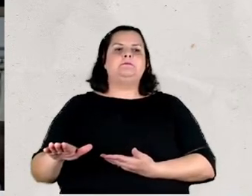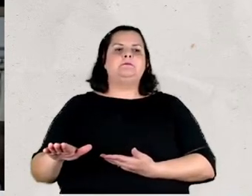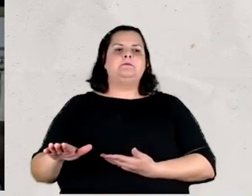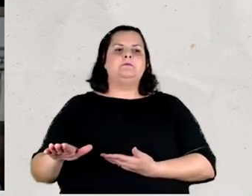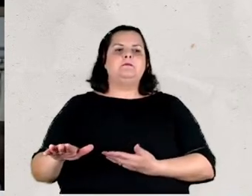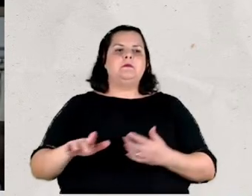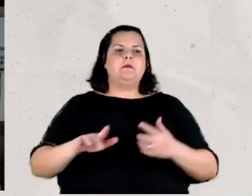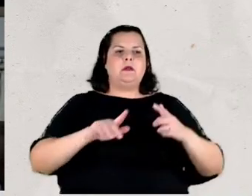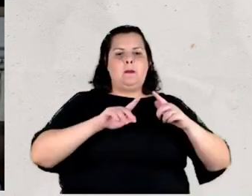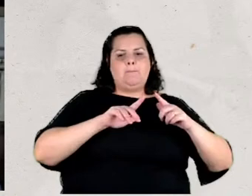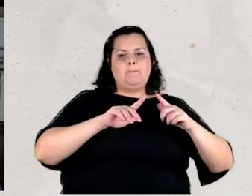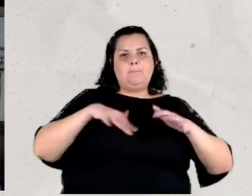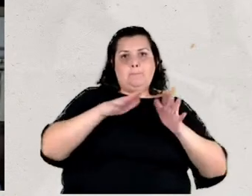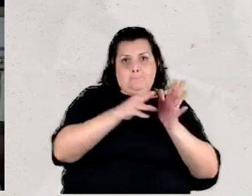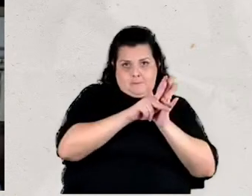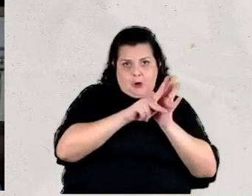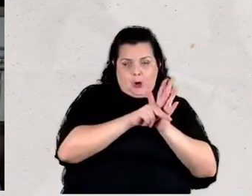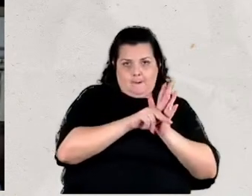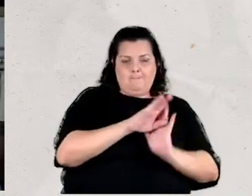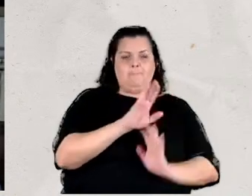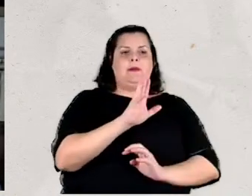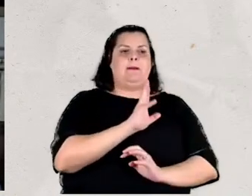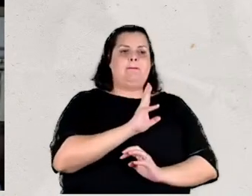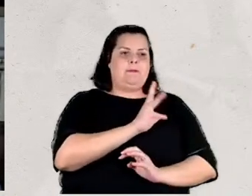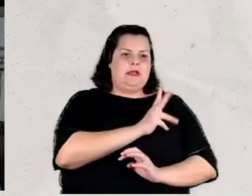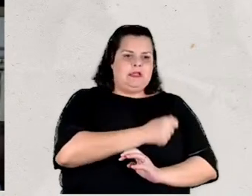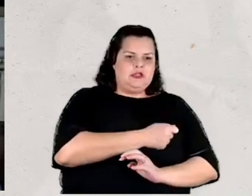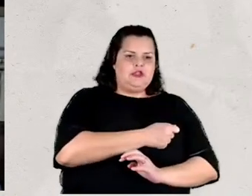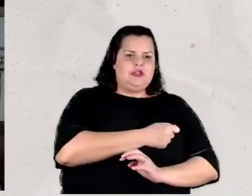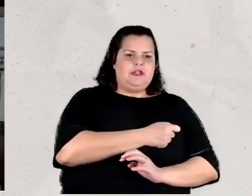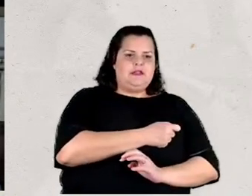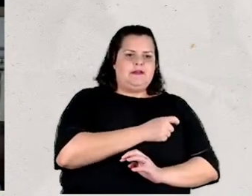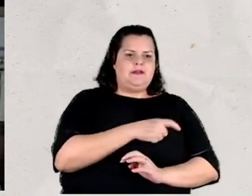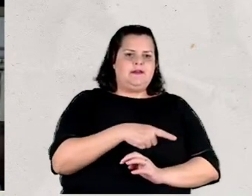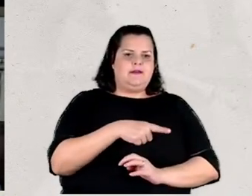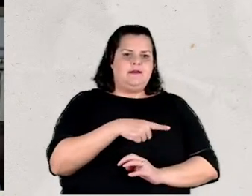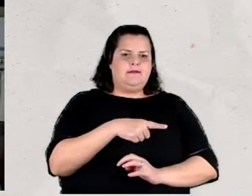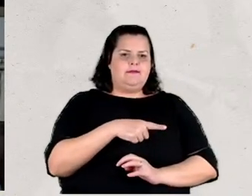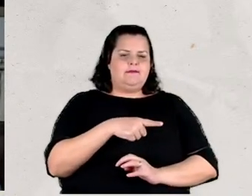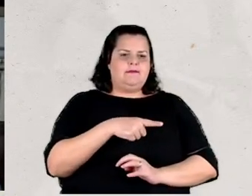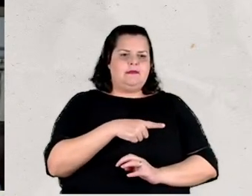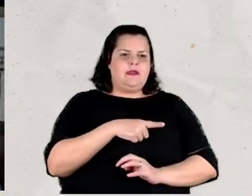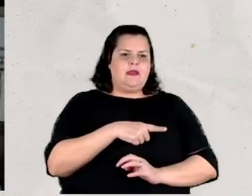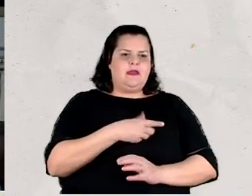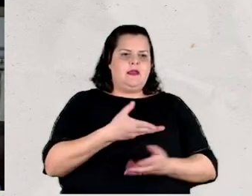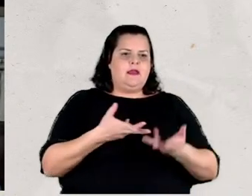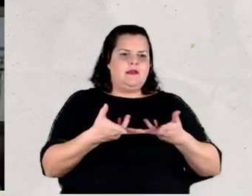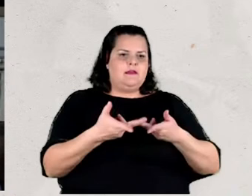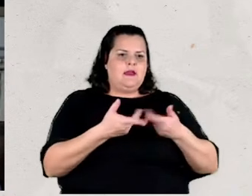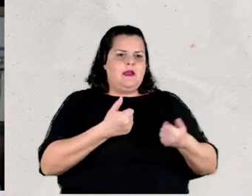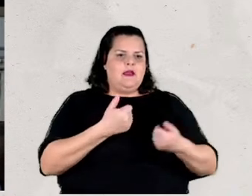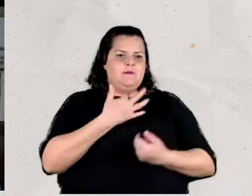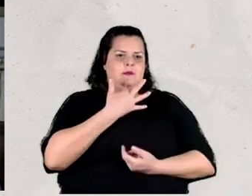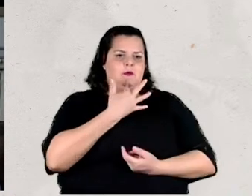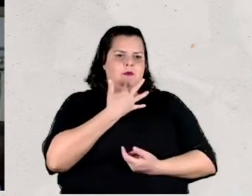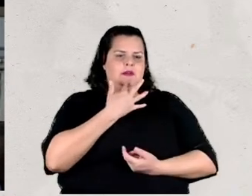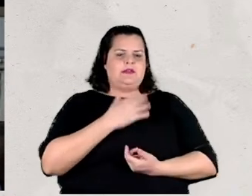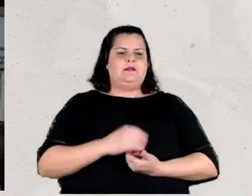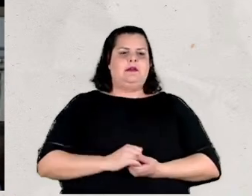estão recebendo hoje em dia nesse sentido?